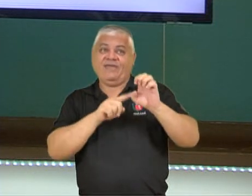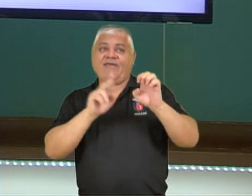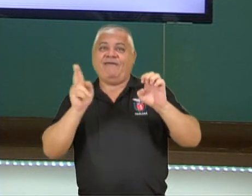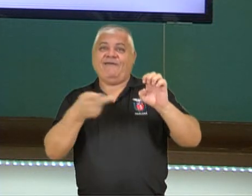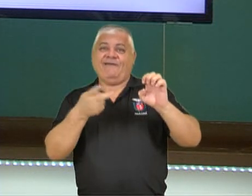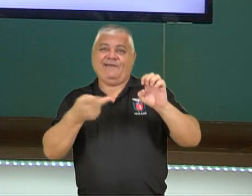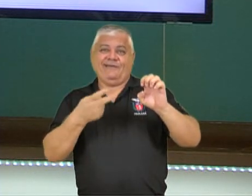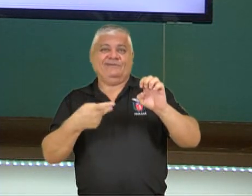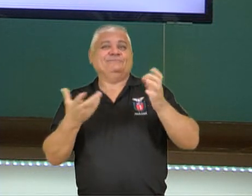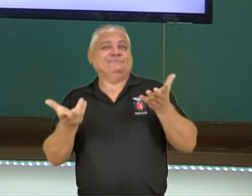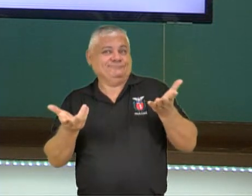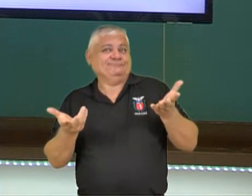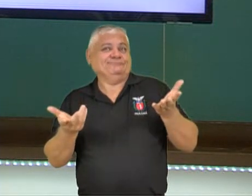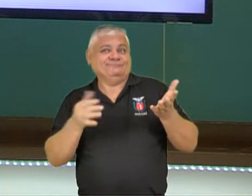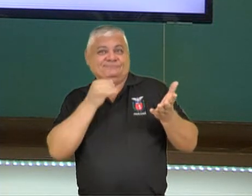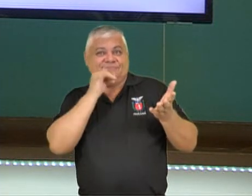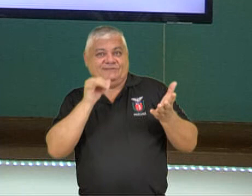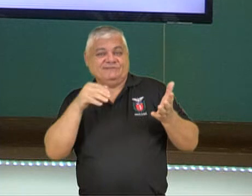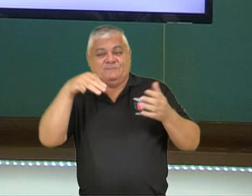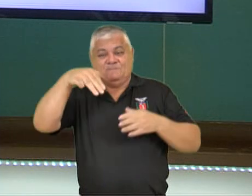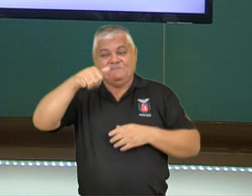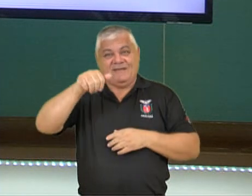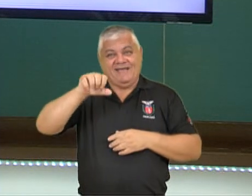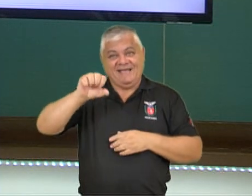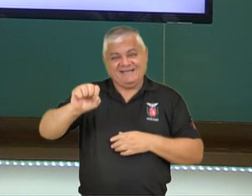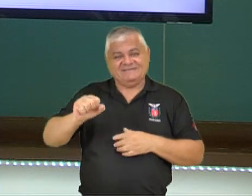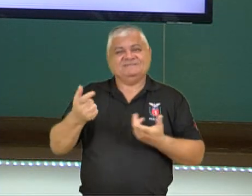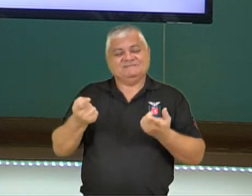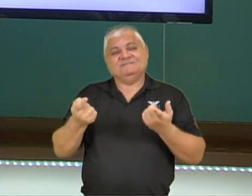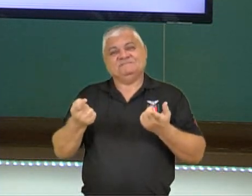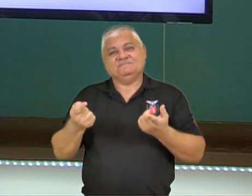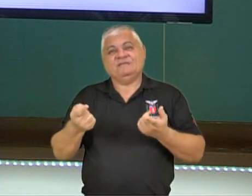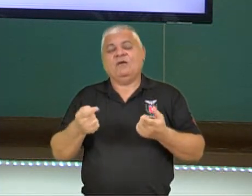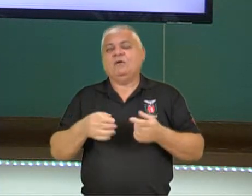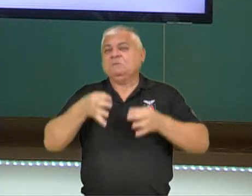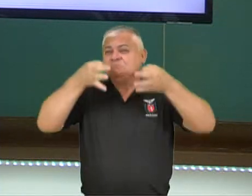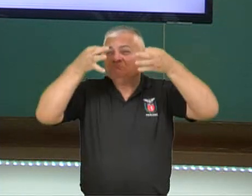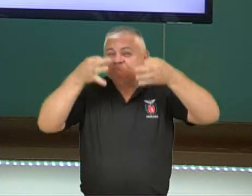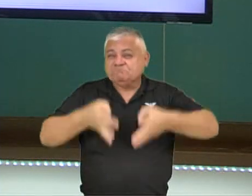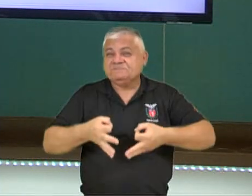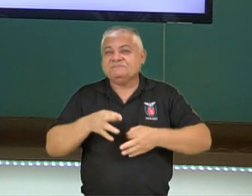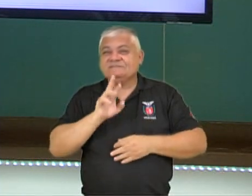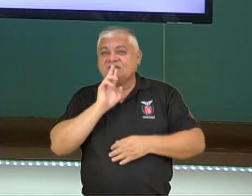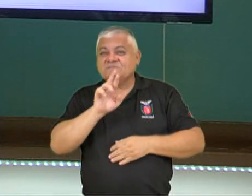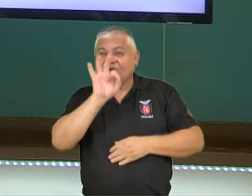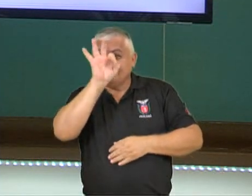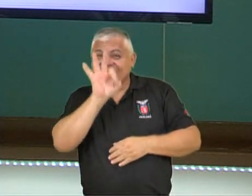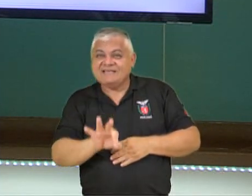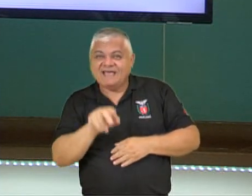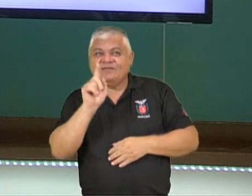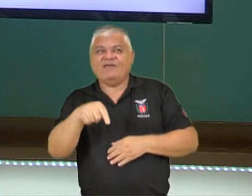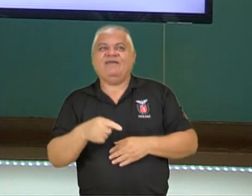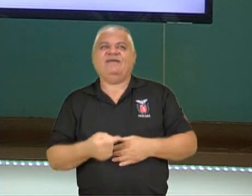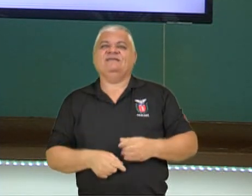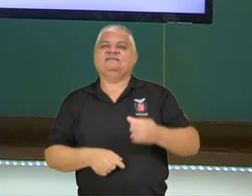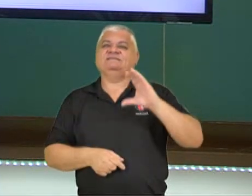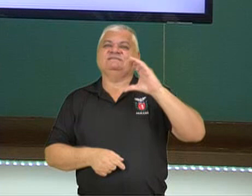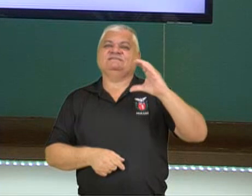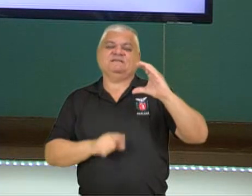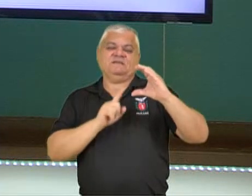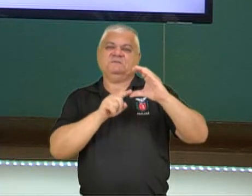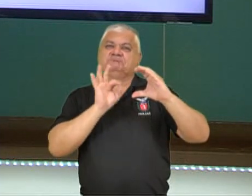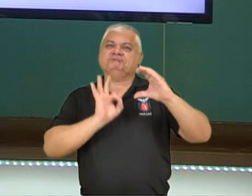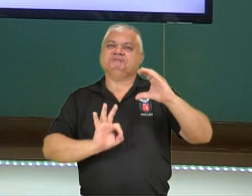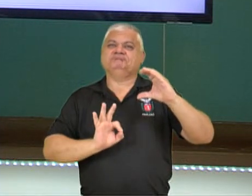né, com energia e massa como grandezas escalar e não vetorial. Então, a única que não apresenta nenhuma delas é a